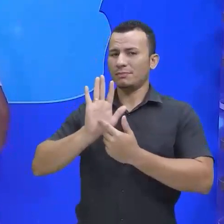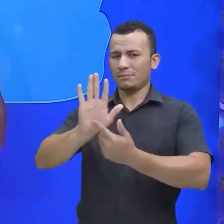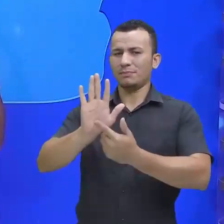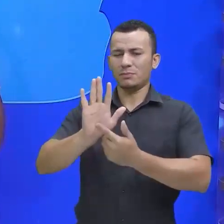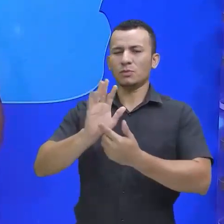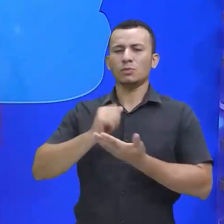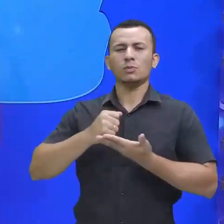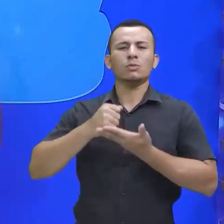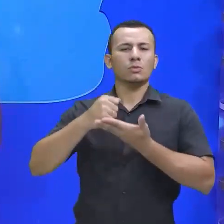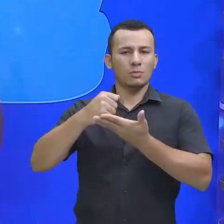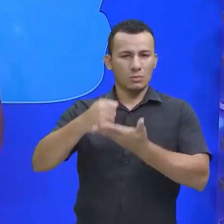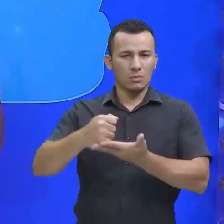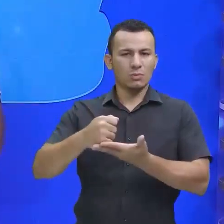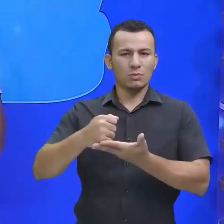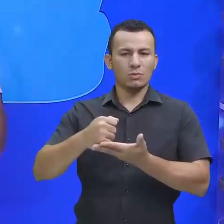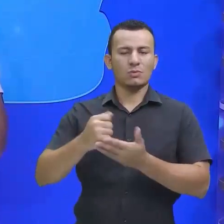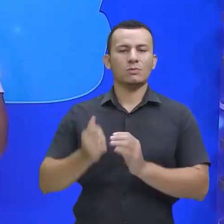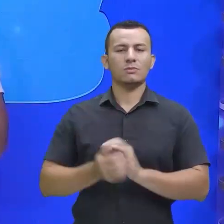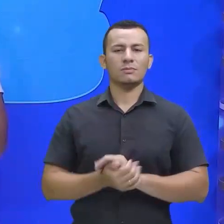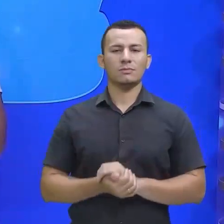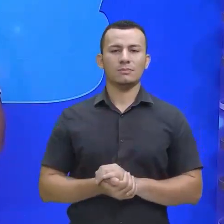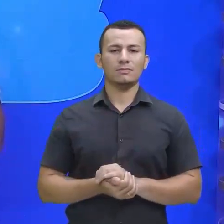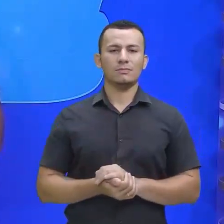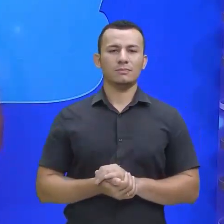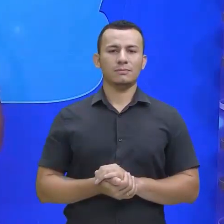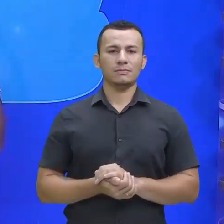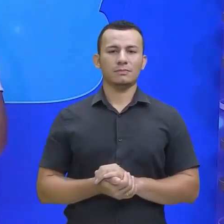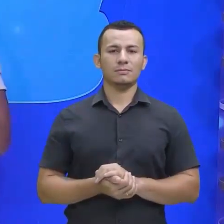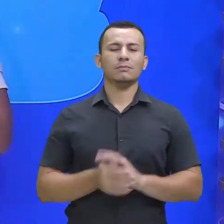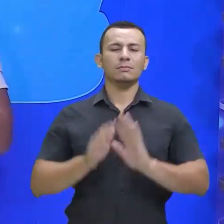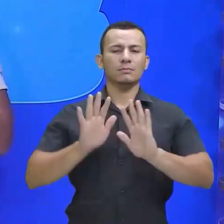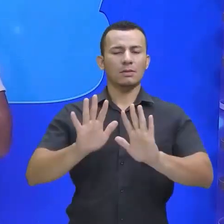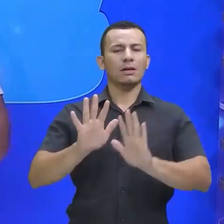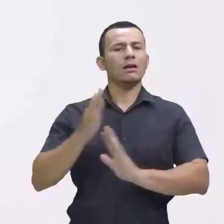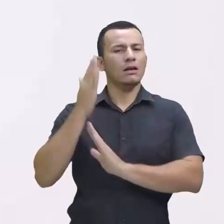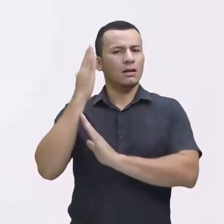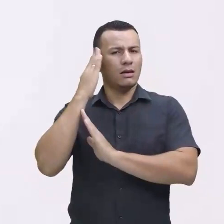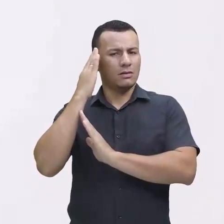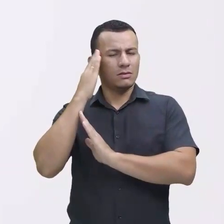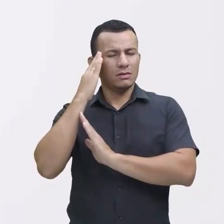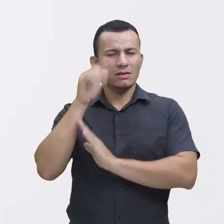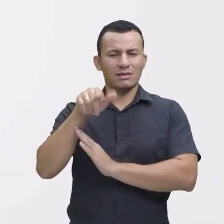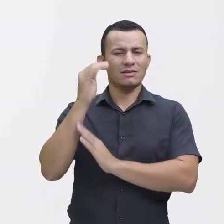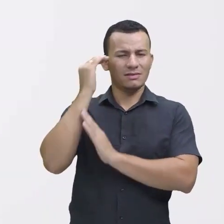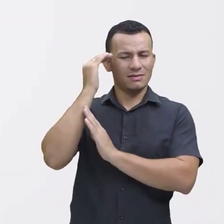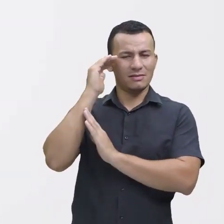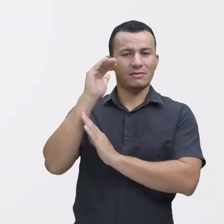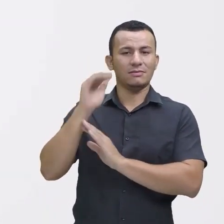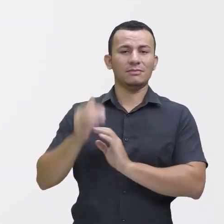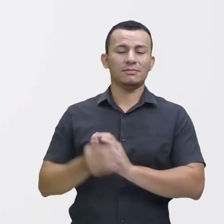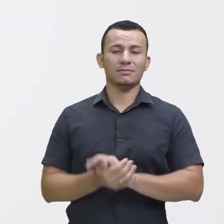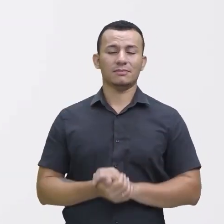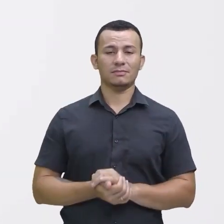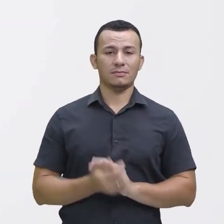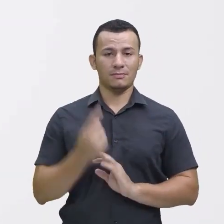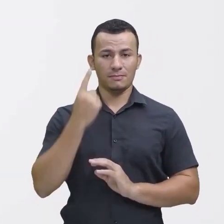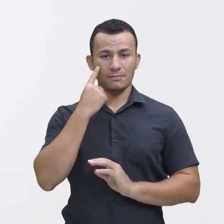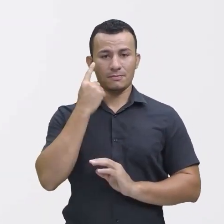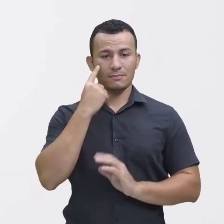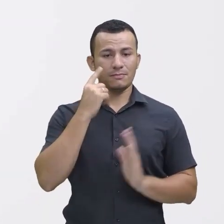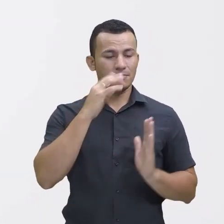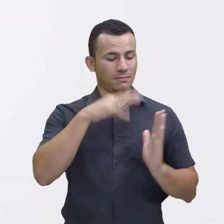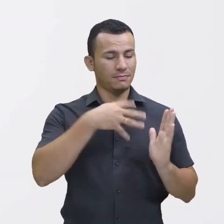mais o que você não entendeu, tá? Mas eu sei que você entendeu, então vamos lá. Olhem só,